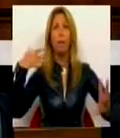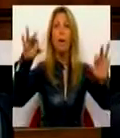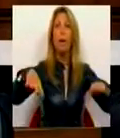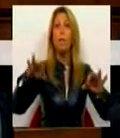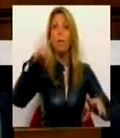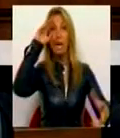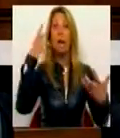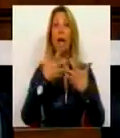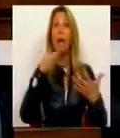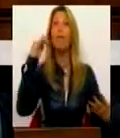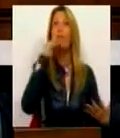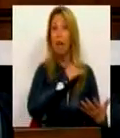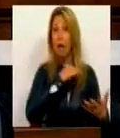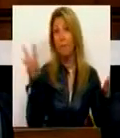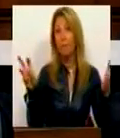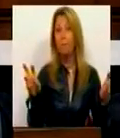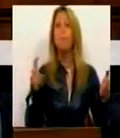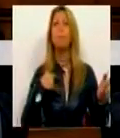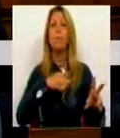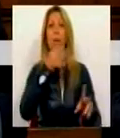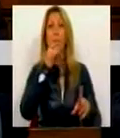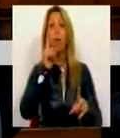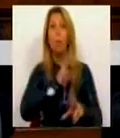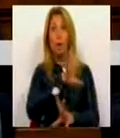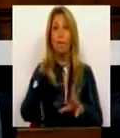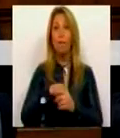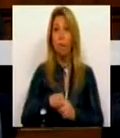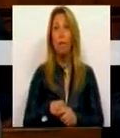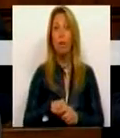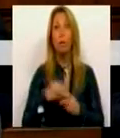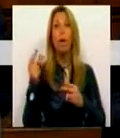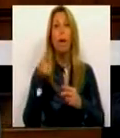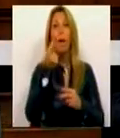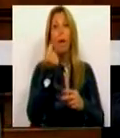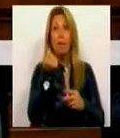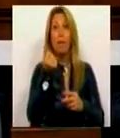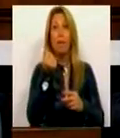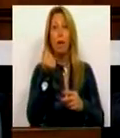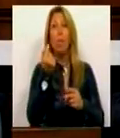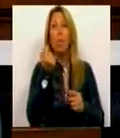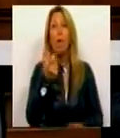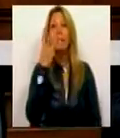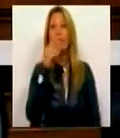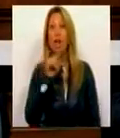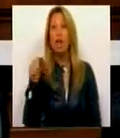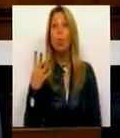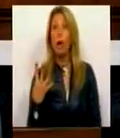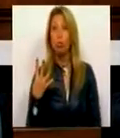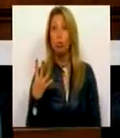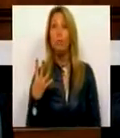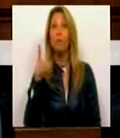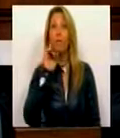estarmos a falar de um envolvimento financeiro que alcança quase 3/4 desse esforço, o que